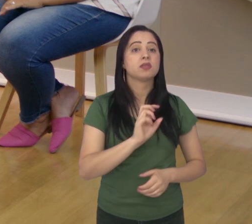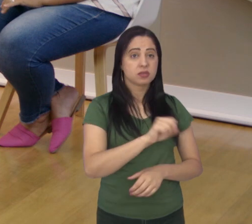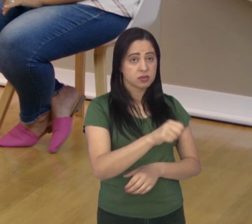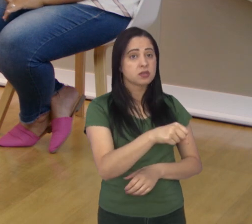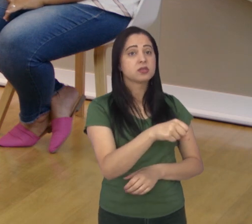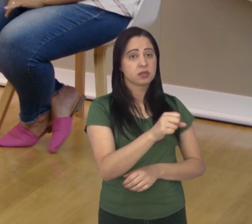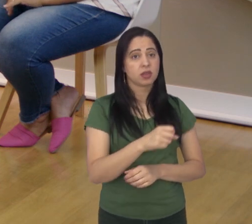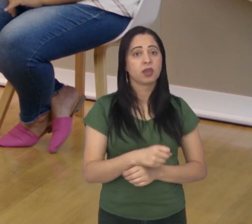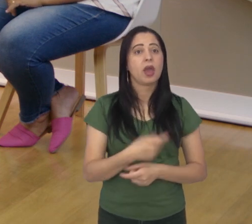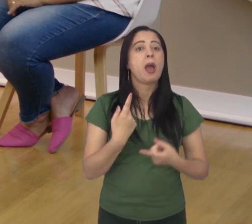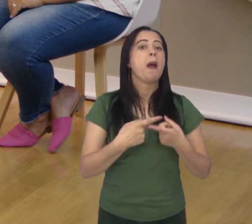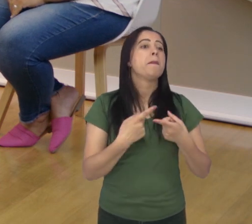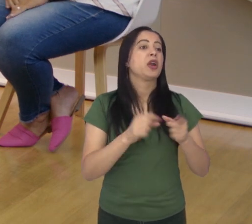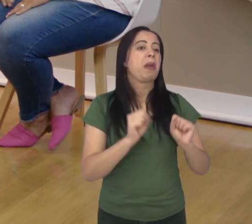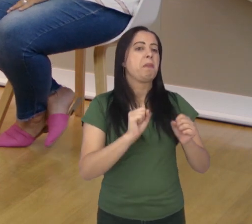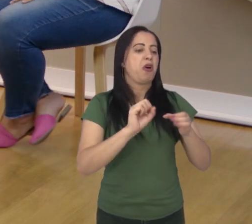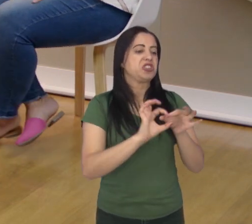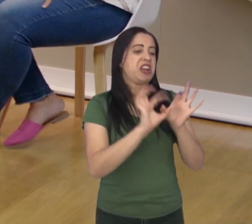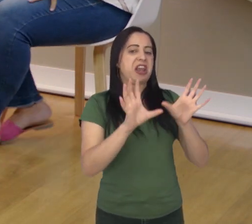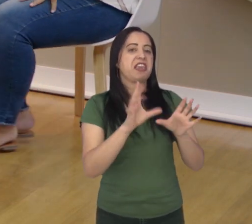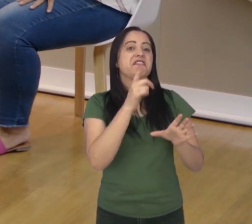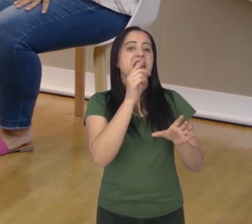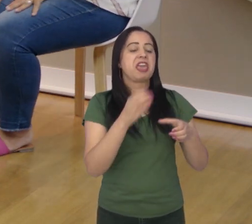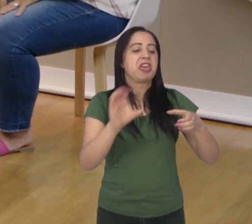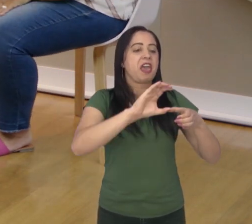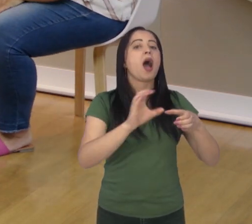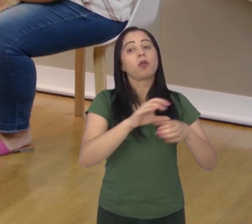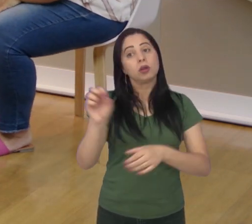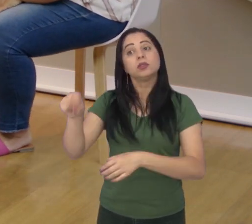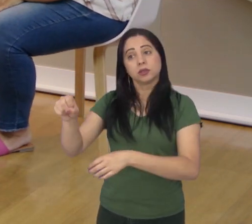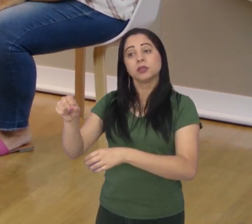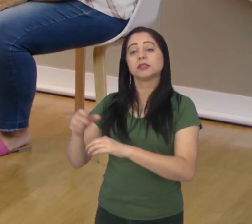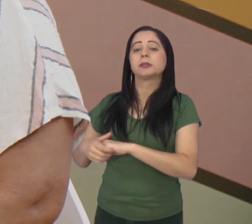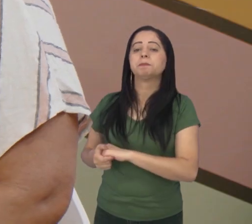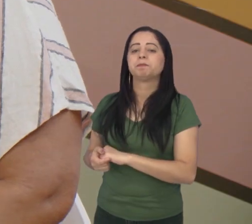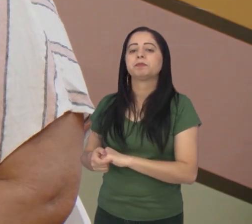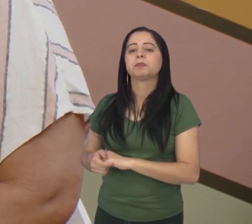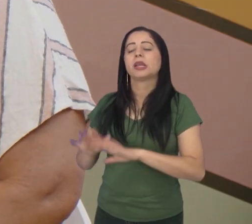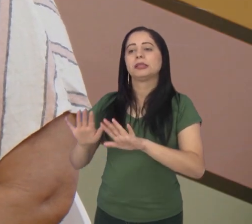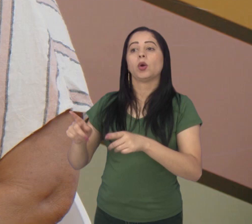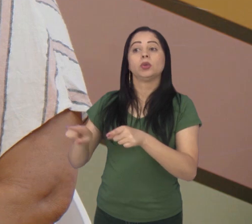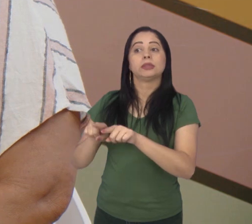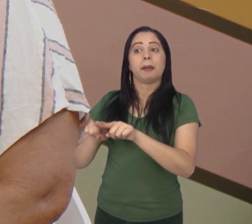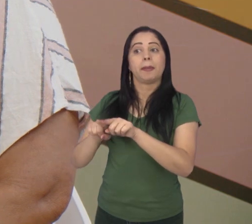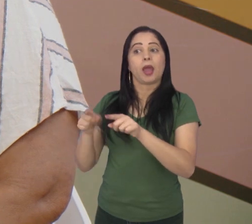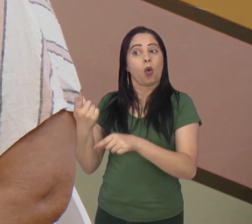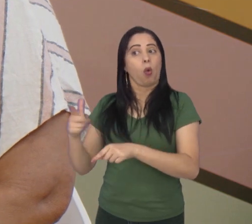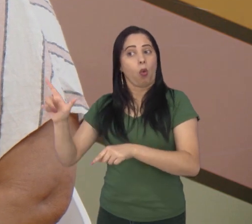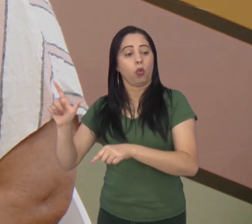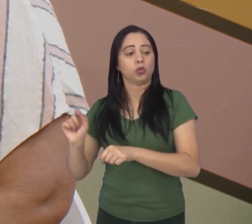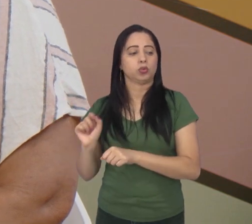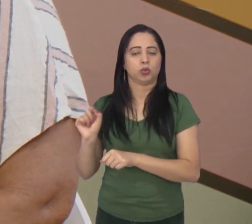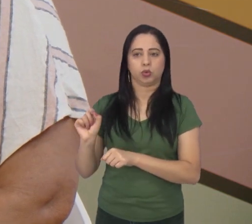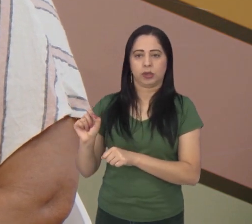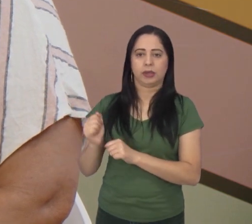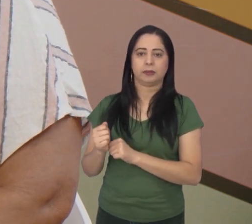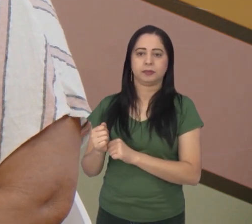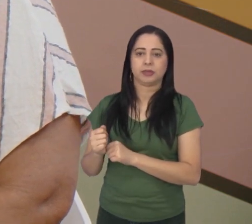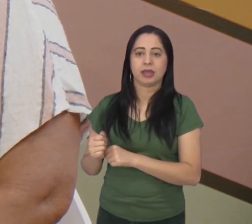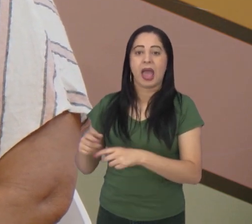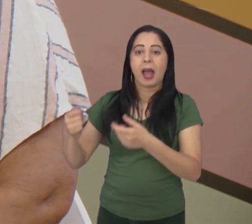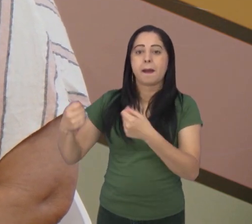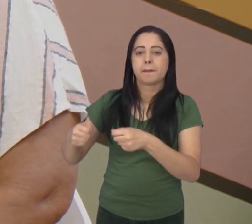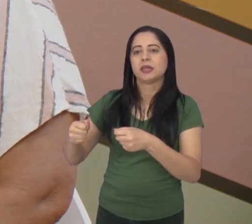rega em dia. Preciso realmente estar tendo esse cuidado. Uma outra coisa que também é interessante é que tenha uma